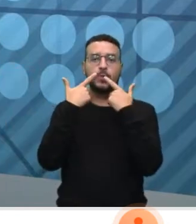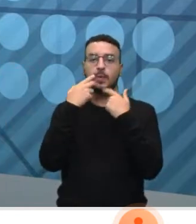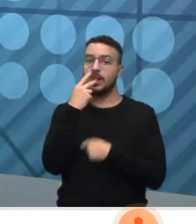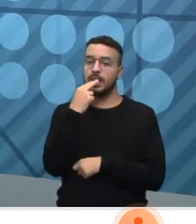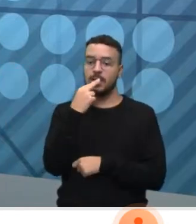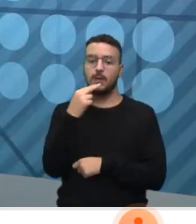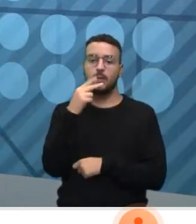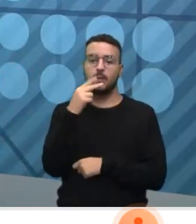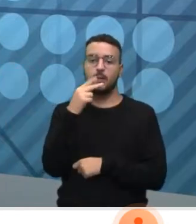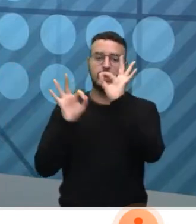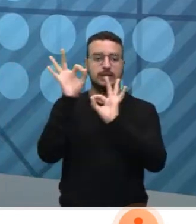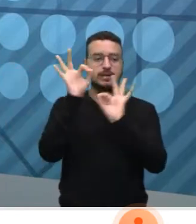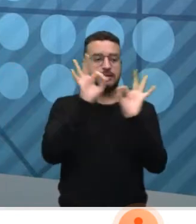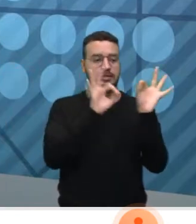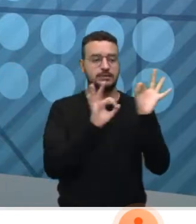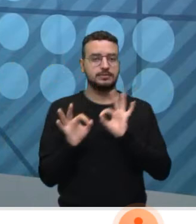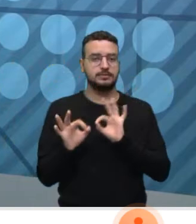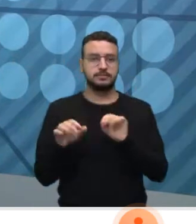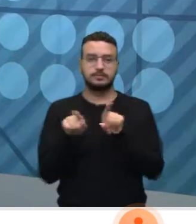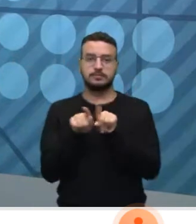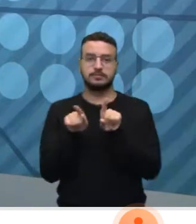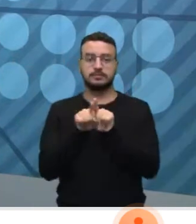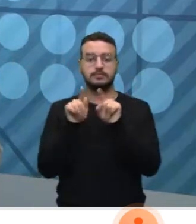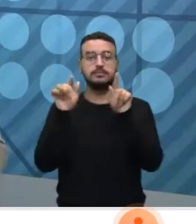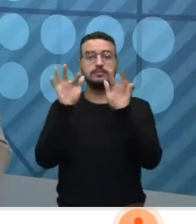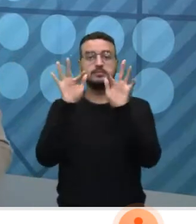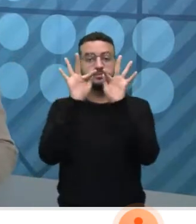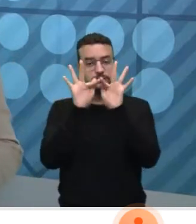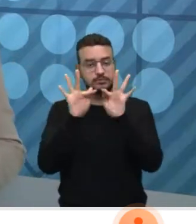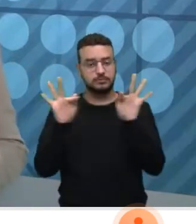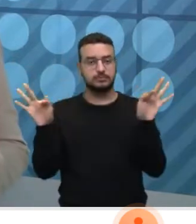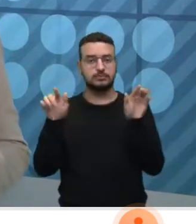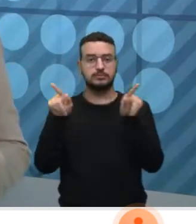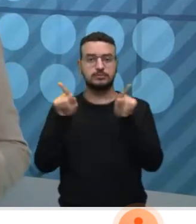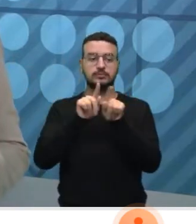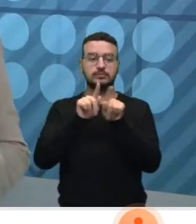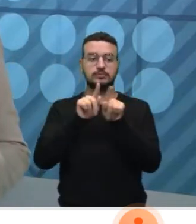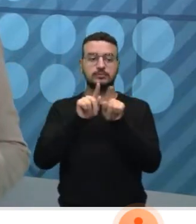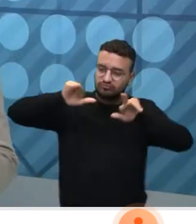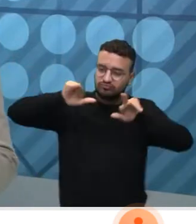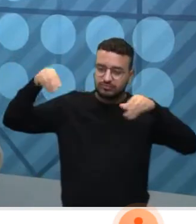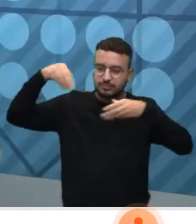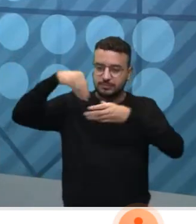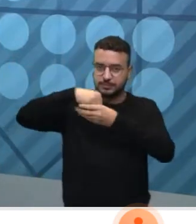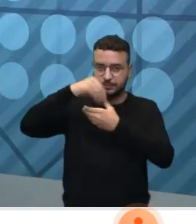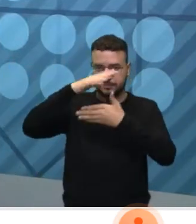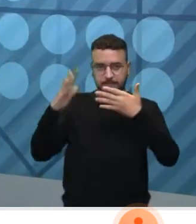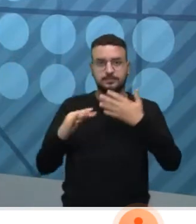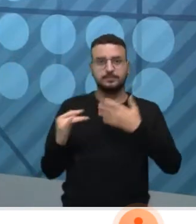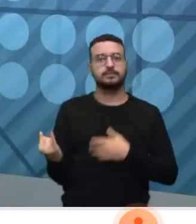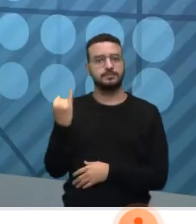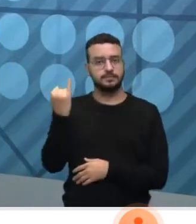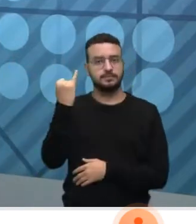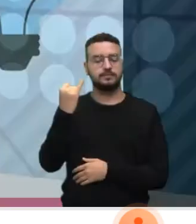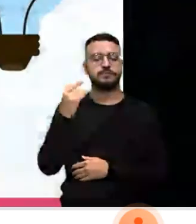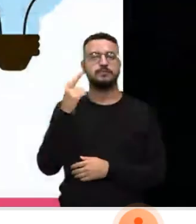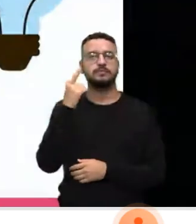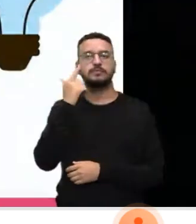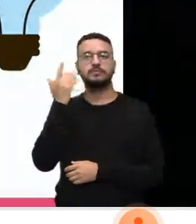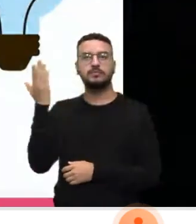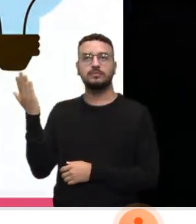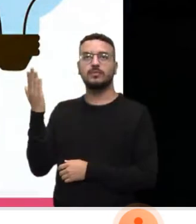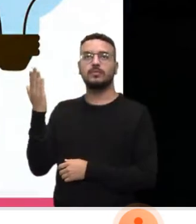frases e outros elementos importantes da Libras são essenciais. No conhecimentos prévios, eu trouxe